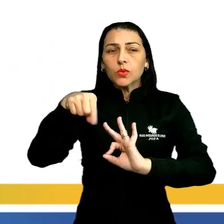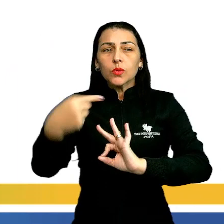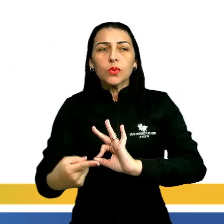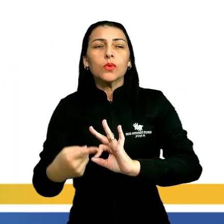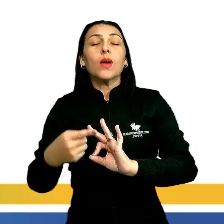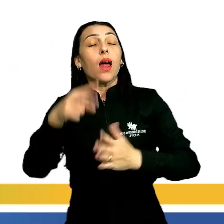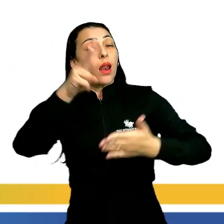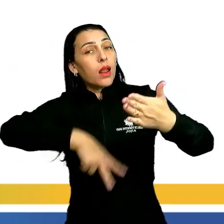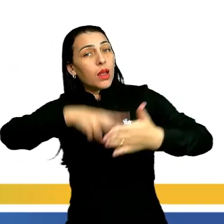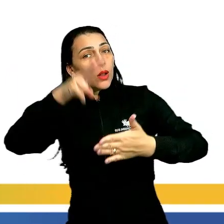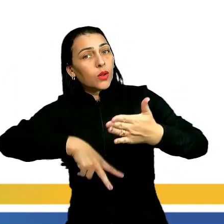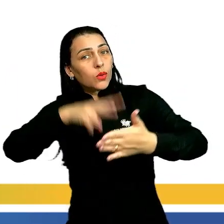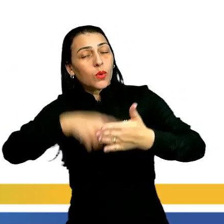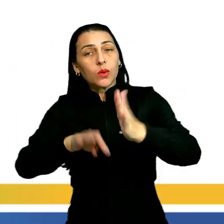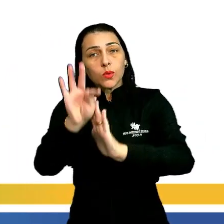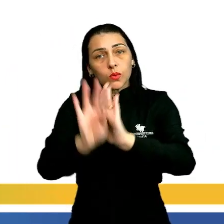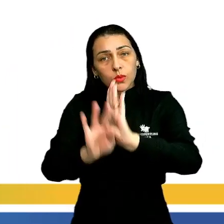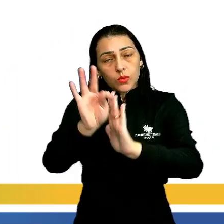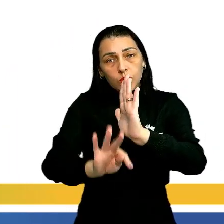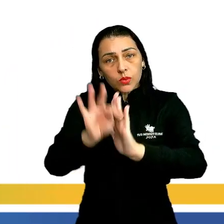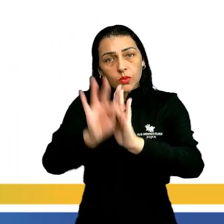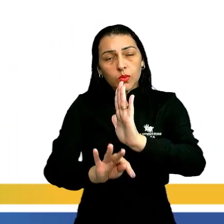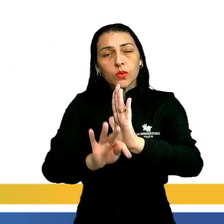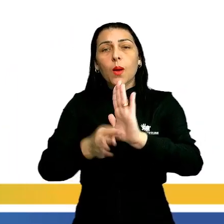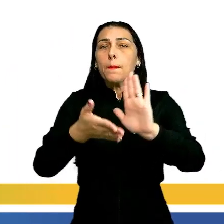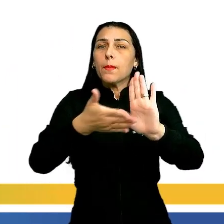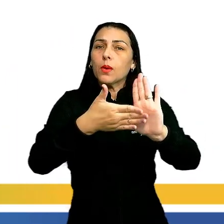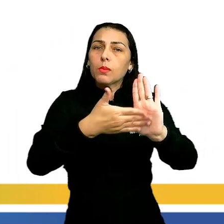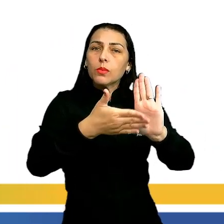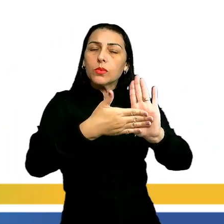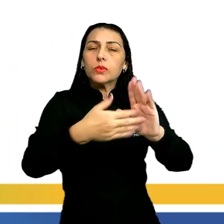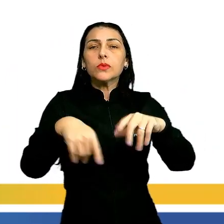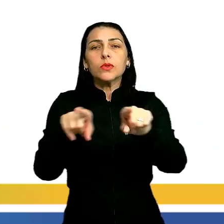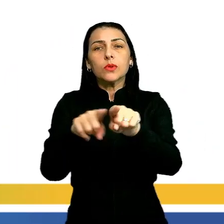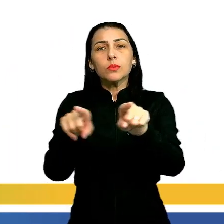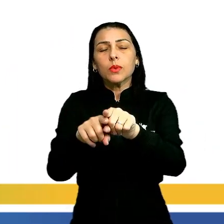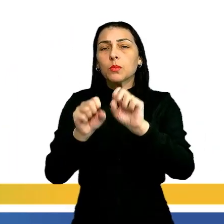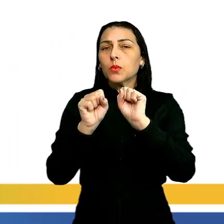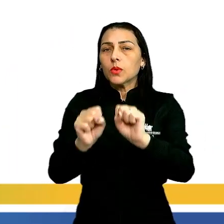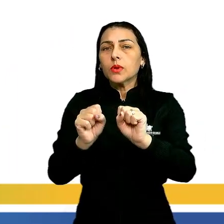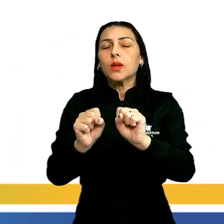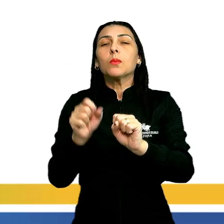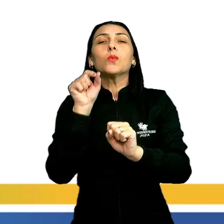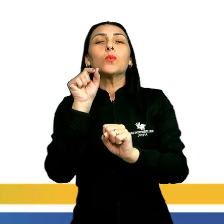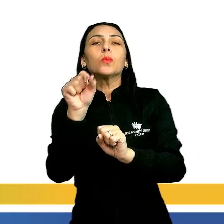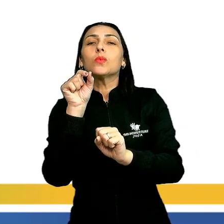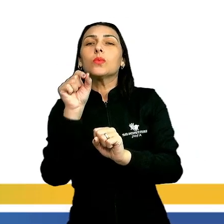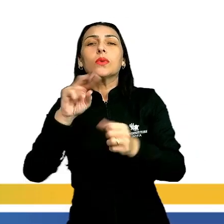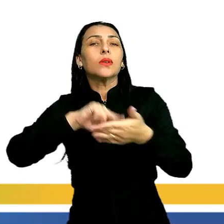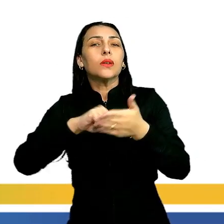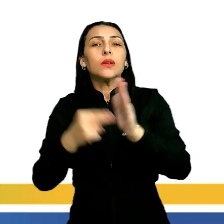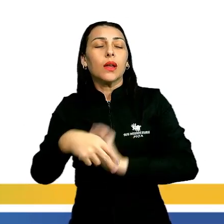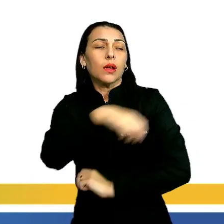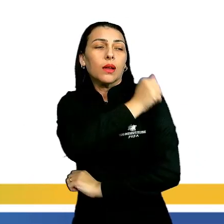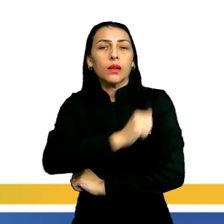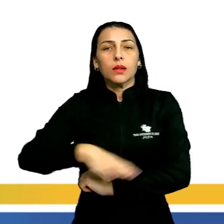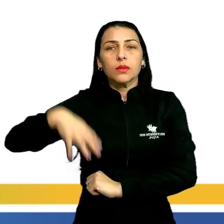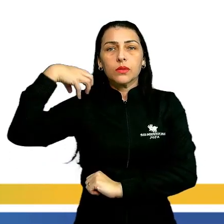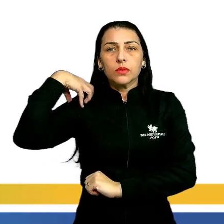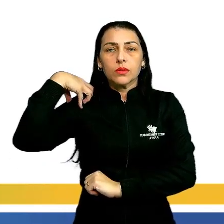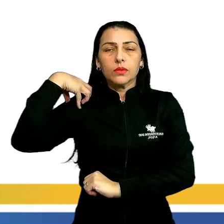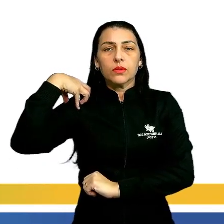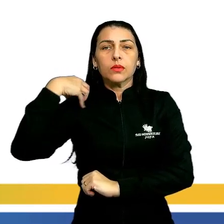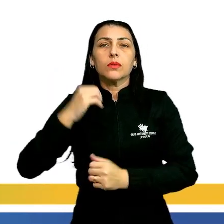com a leitura do seu texto acima proposto, também podemos admitir que para Aristóteles.